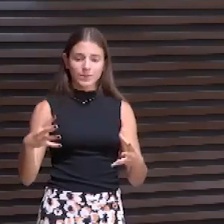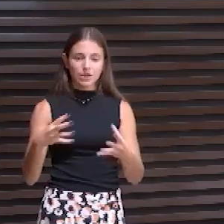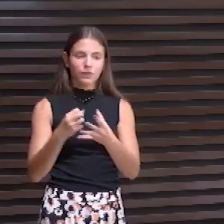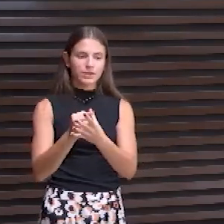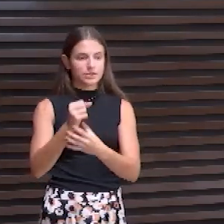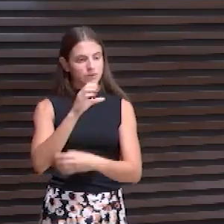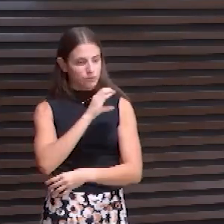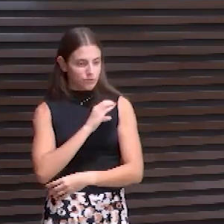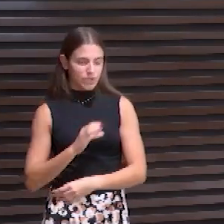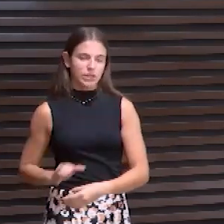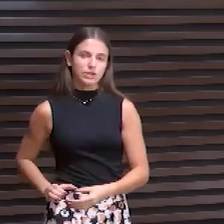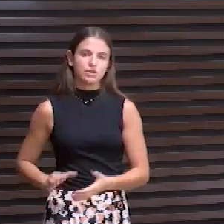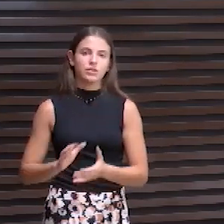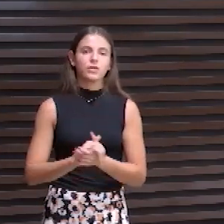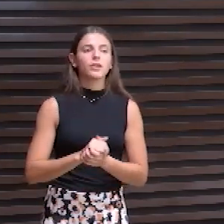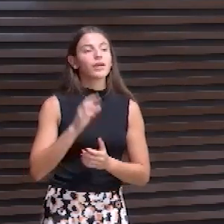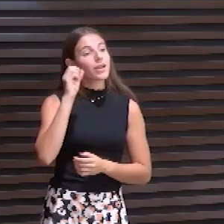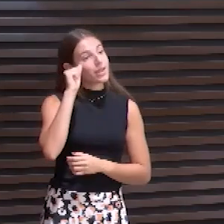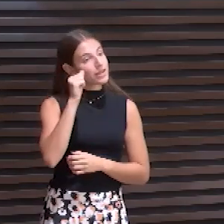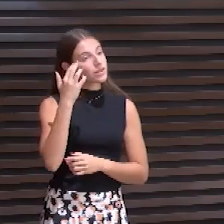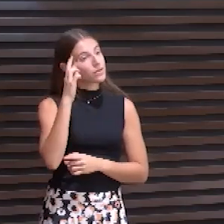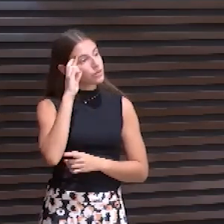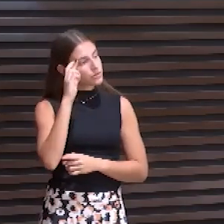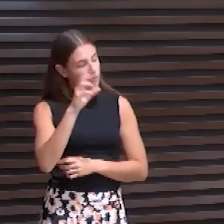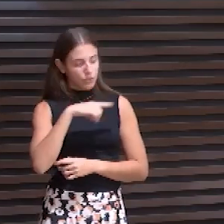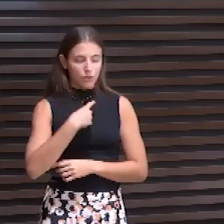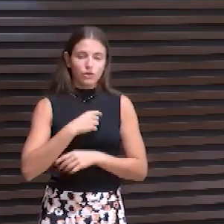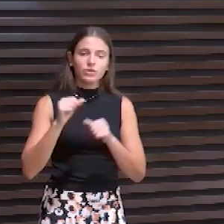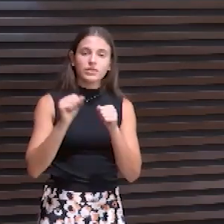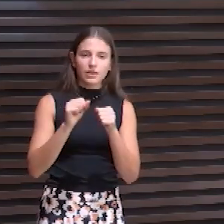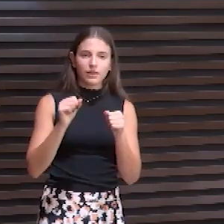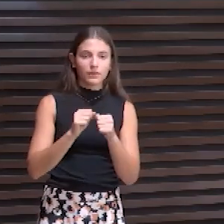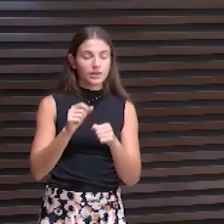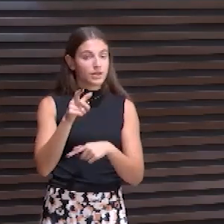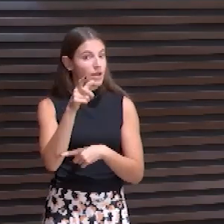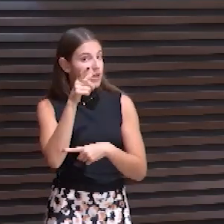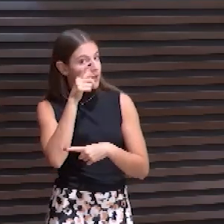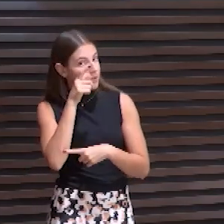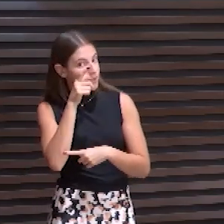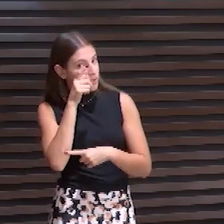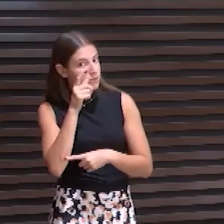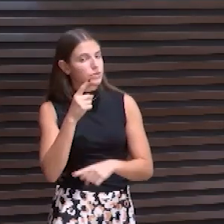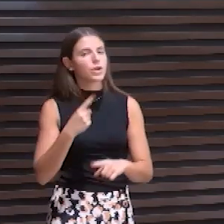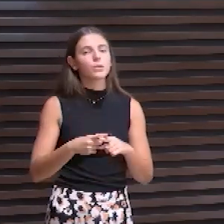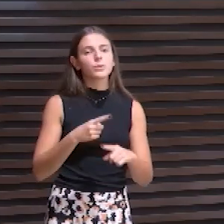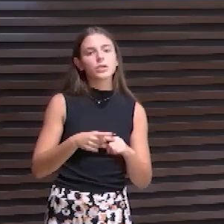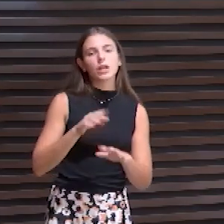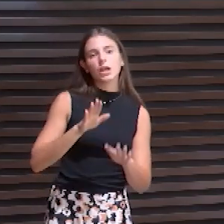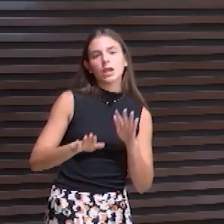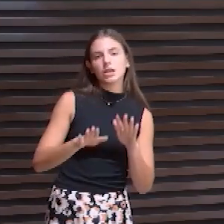Então que o Senhor nos mantenha vigilantes, meus irmãos. Porque muitas vezes nós colocamos coisas